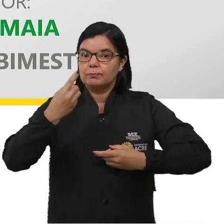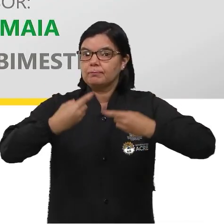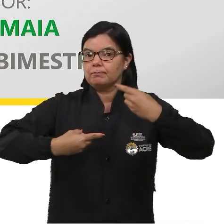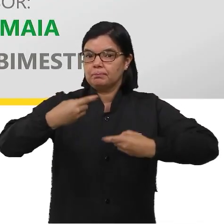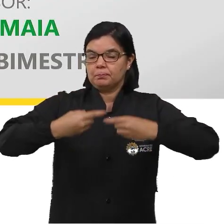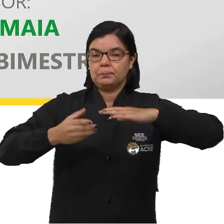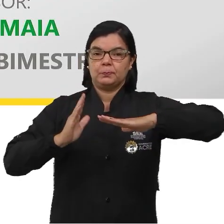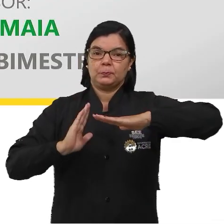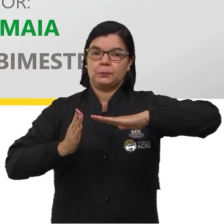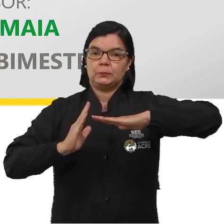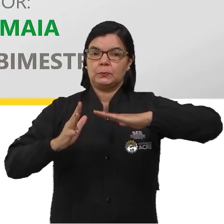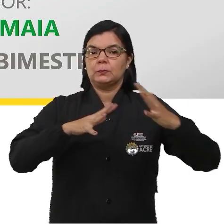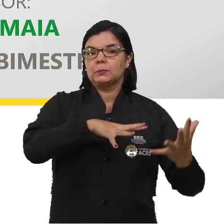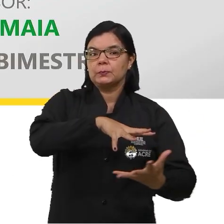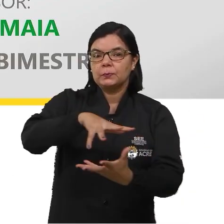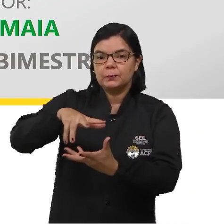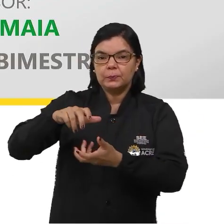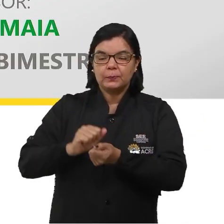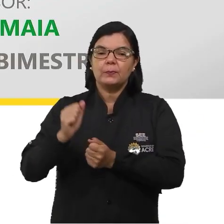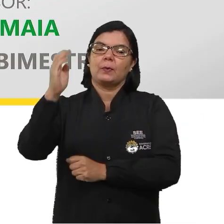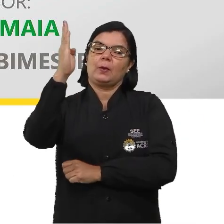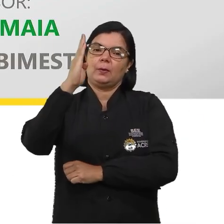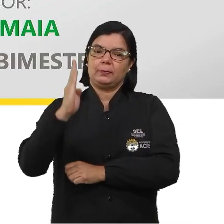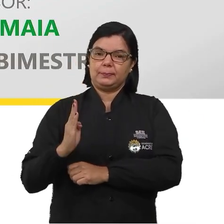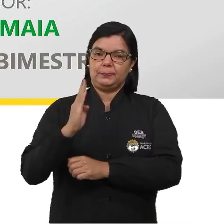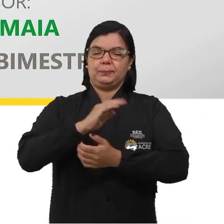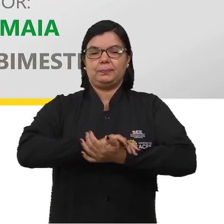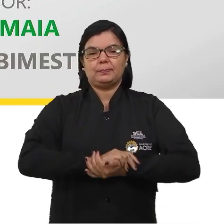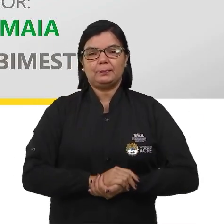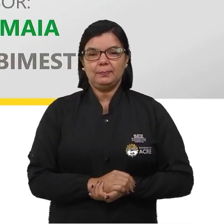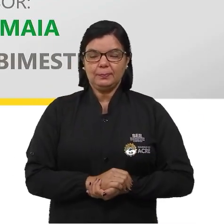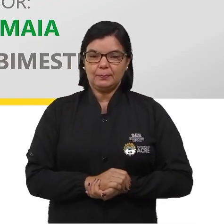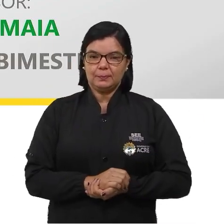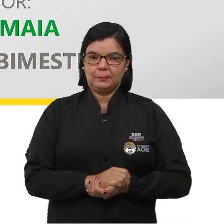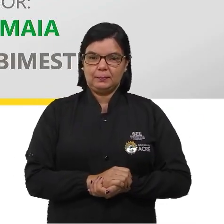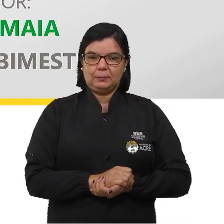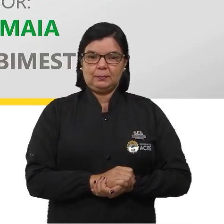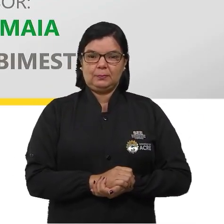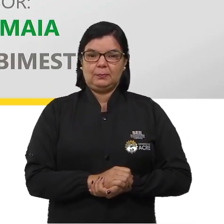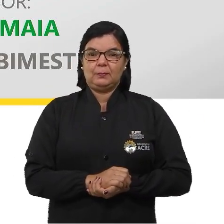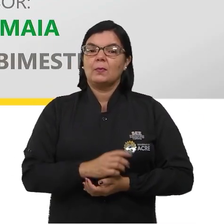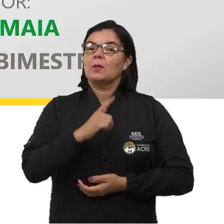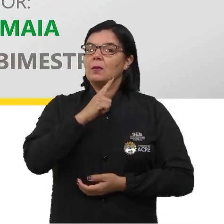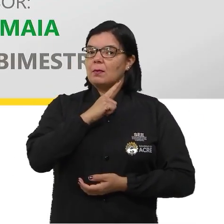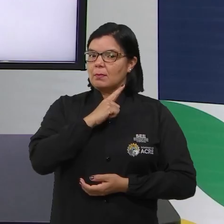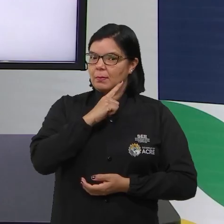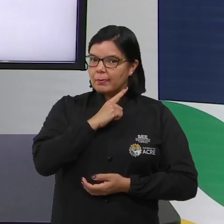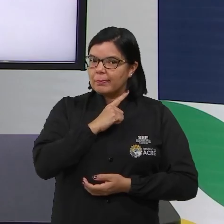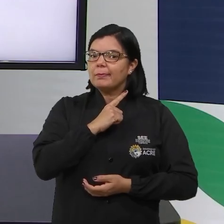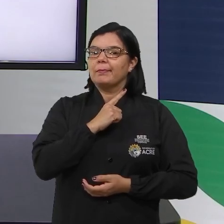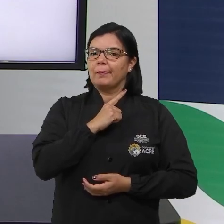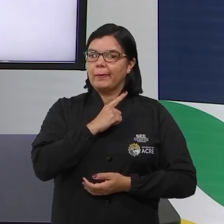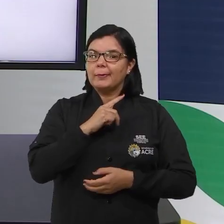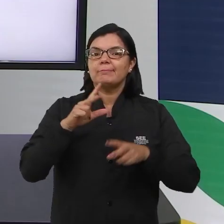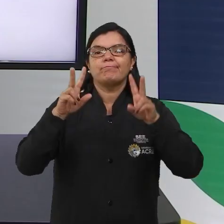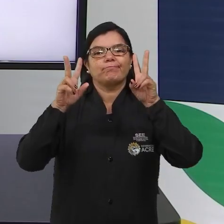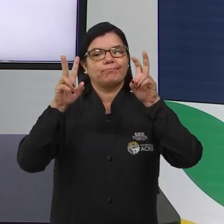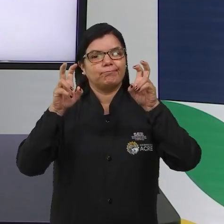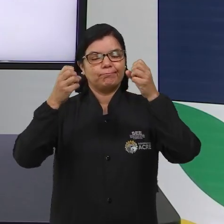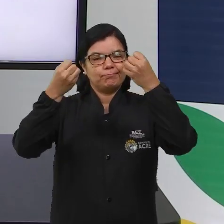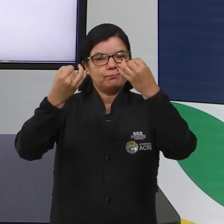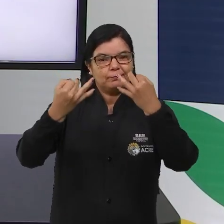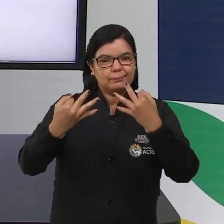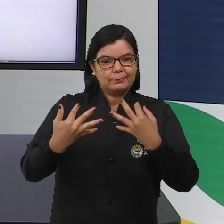na contemporaneidade, no mundo e no Brasil. Tem pano para as mangas, então é muita